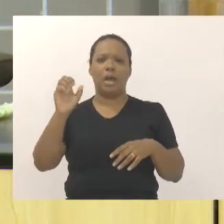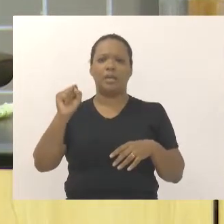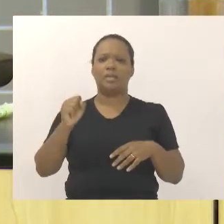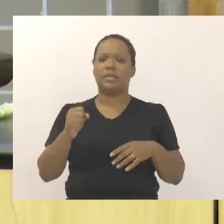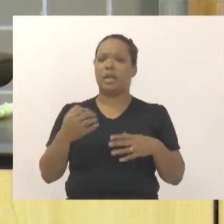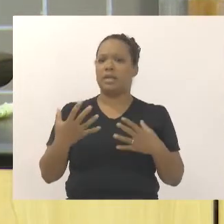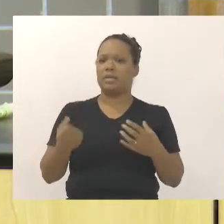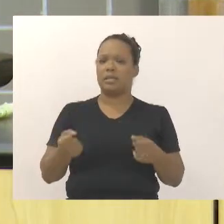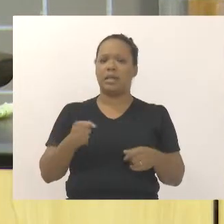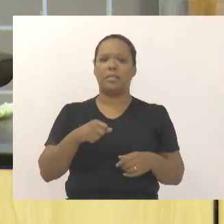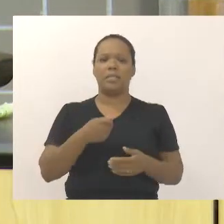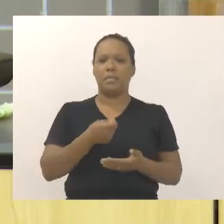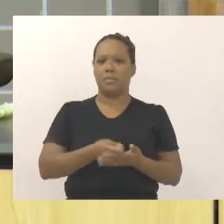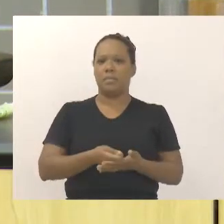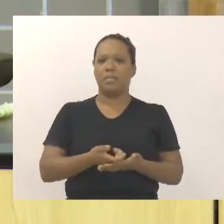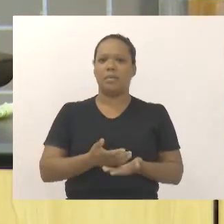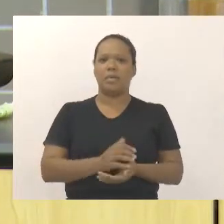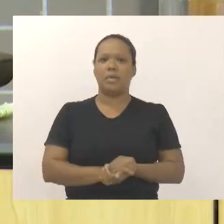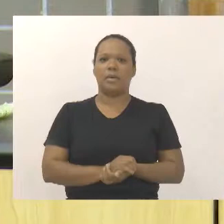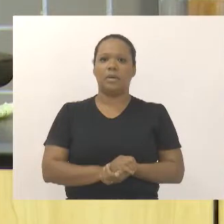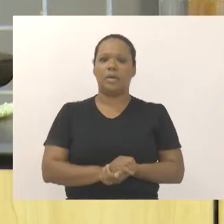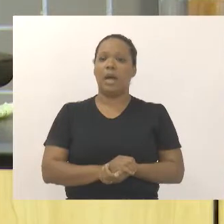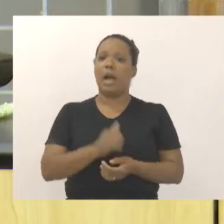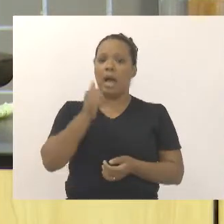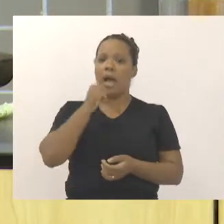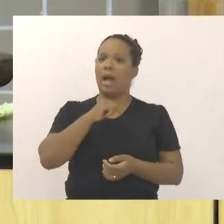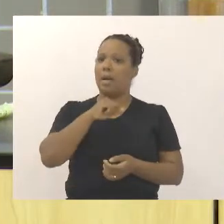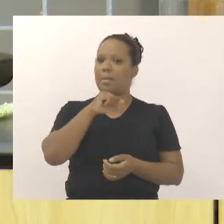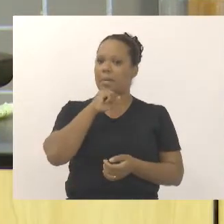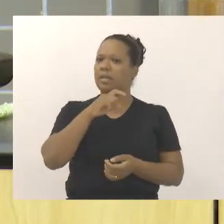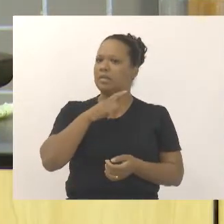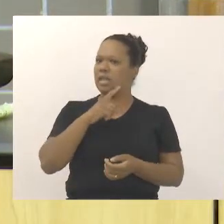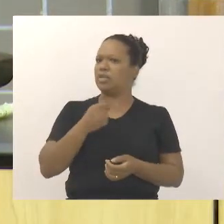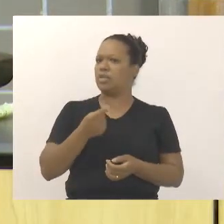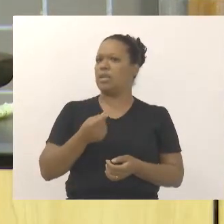quer dizer que a mãe tem condições de pagar um hospital particular.